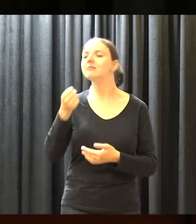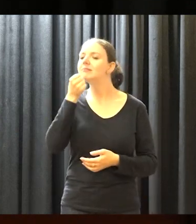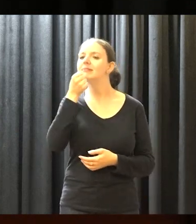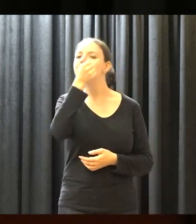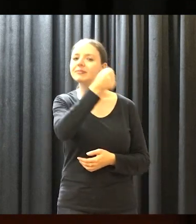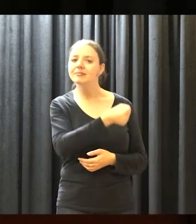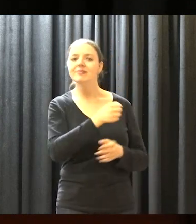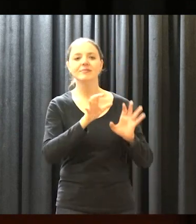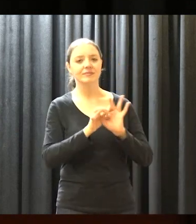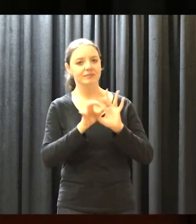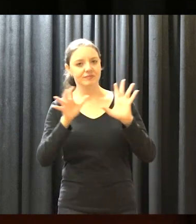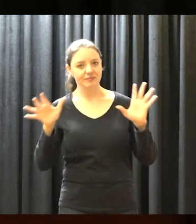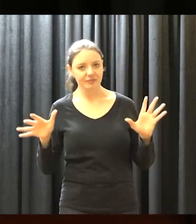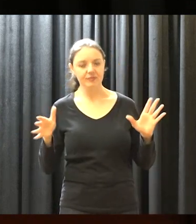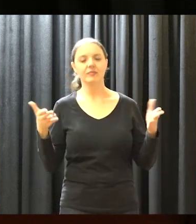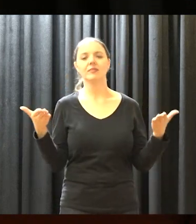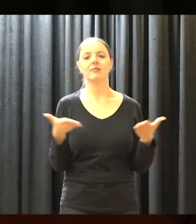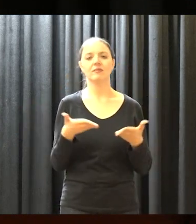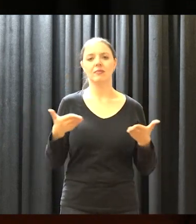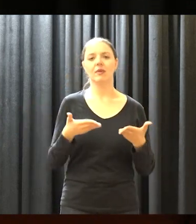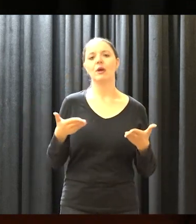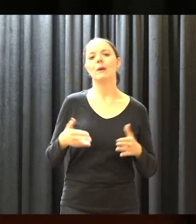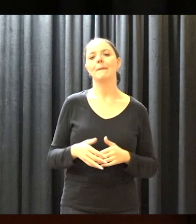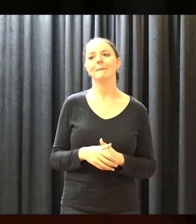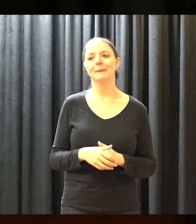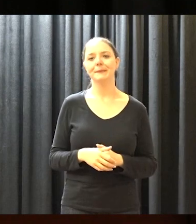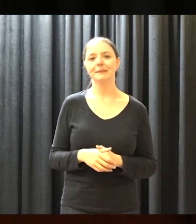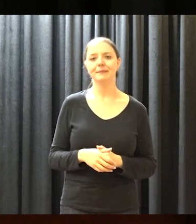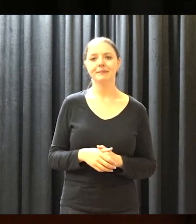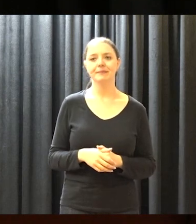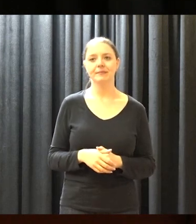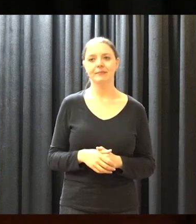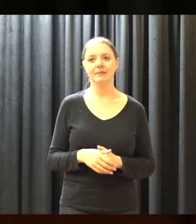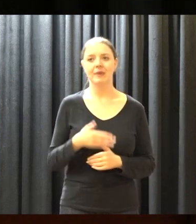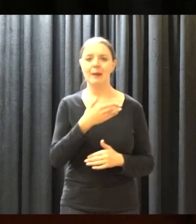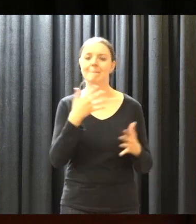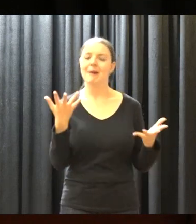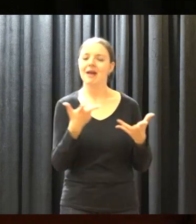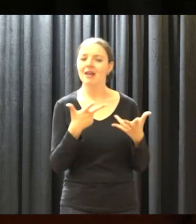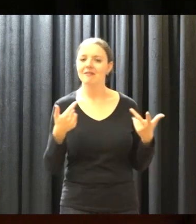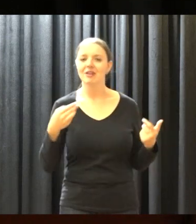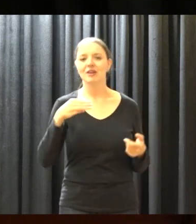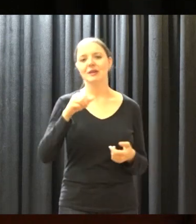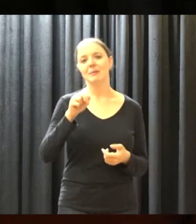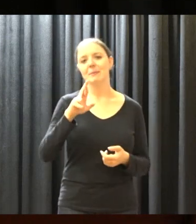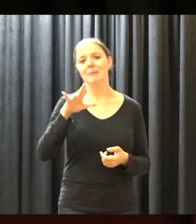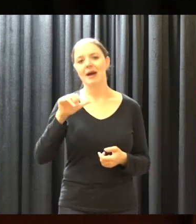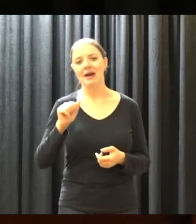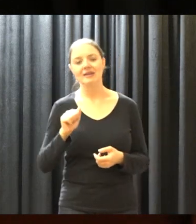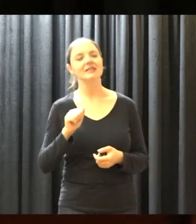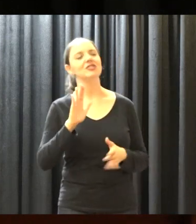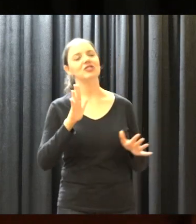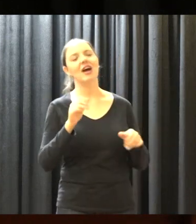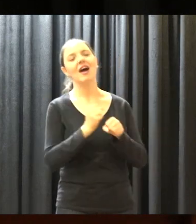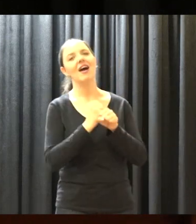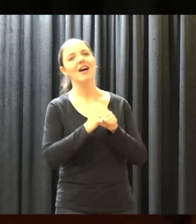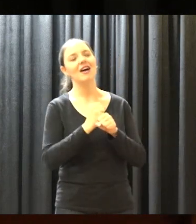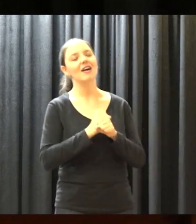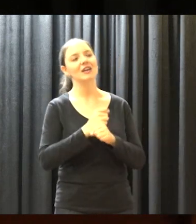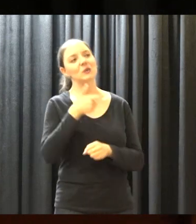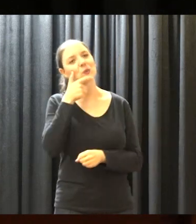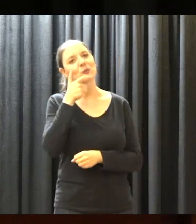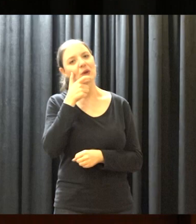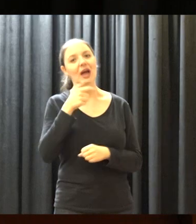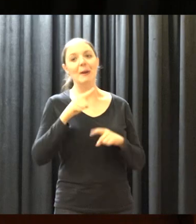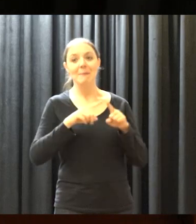Márcia, Marivete, Anaí. Então, vou passar a fala para Márcia Moraes, que é simplesmente maravilhosa. Tieto já faz alguns anos. Mas ela só está